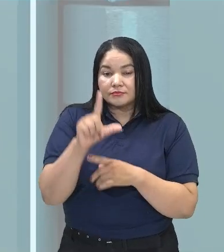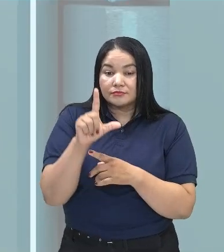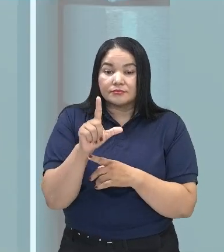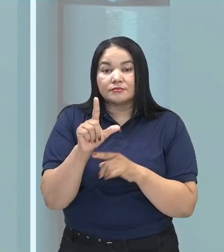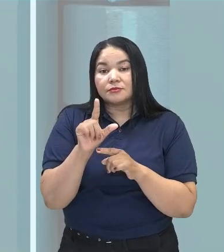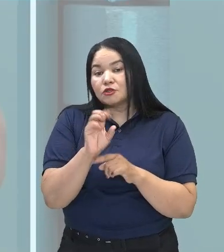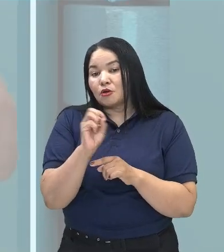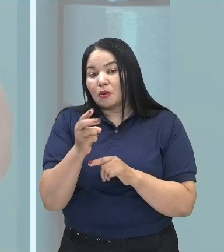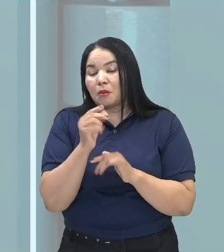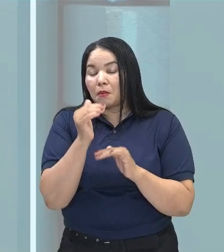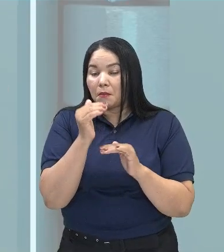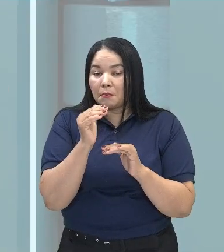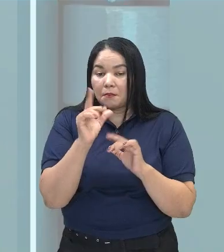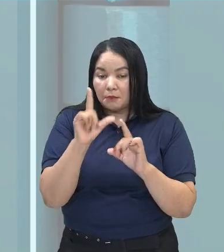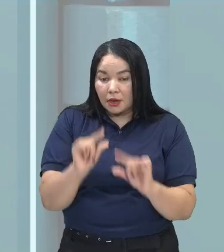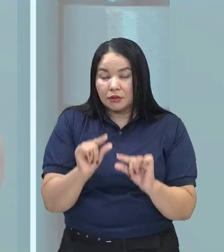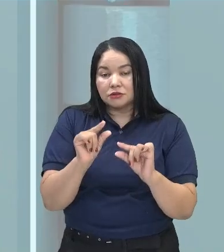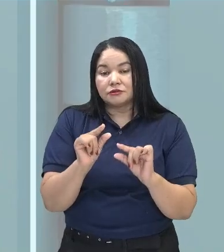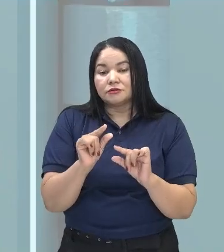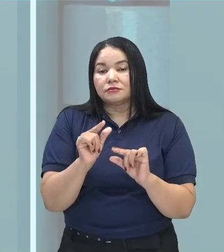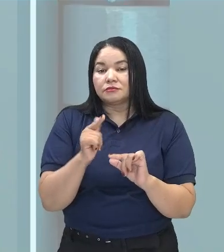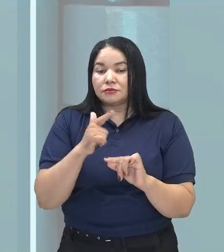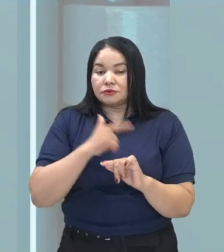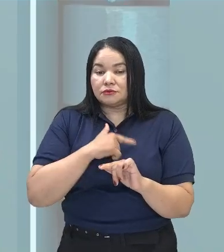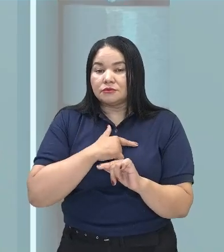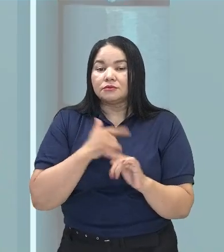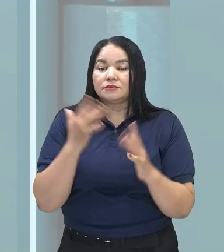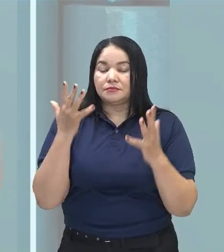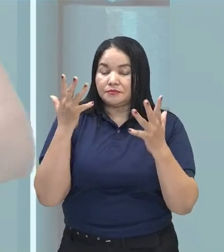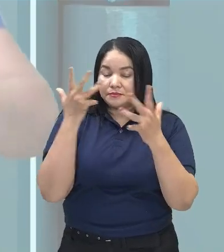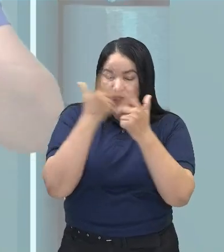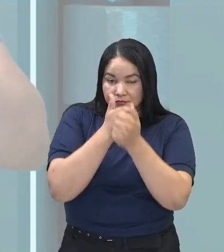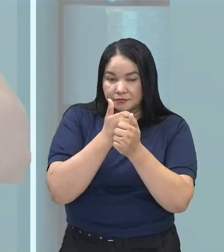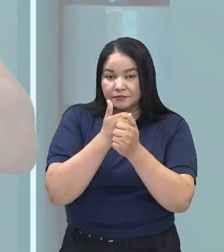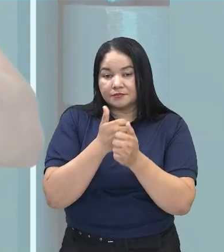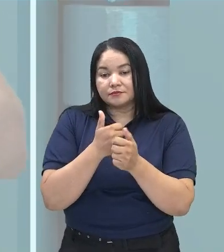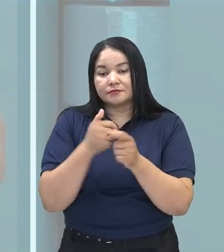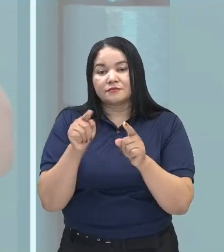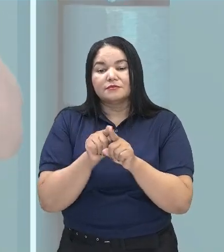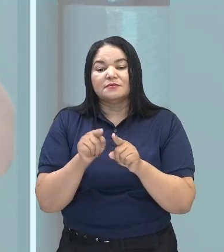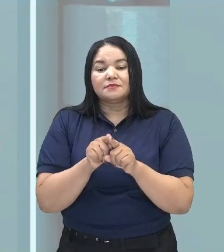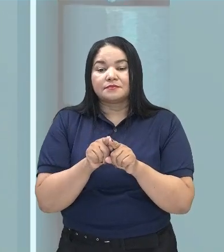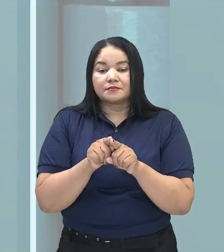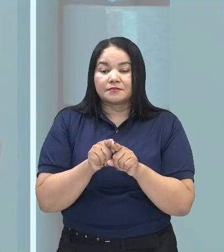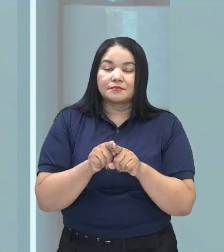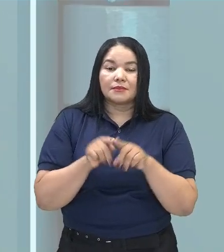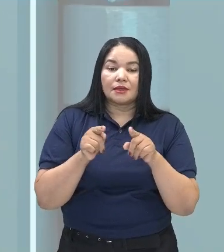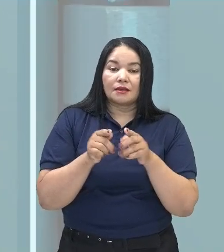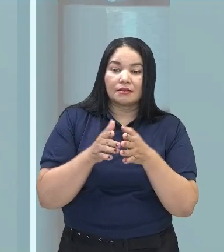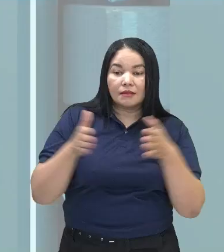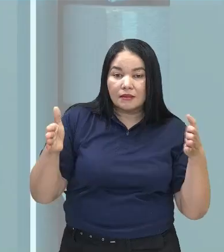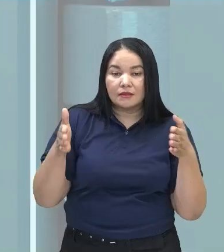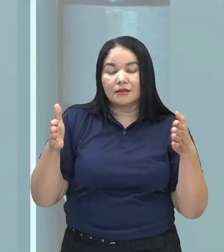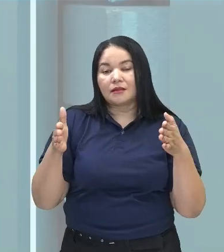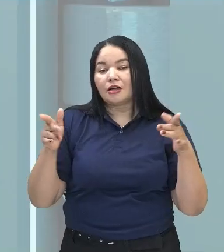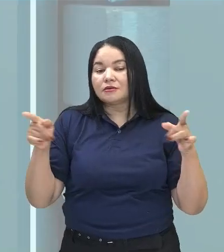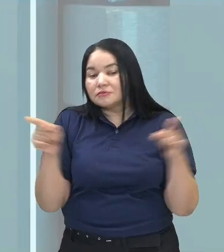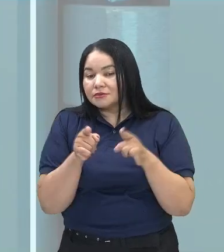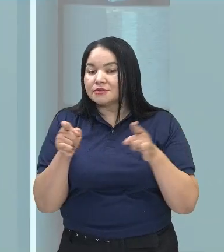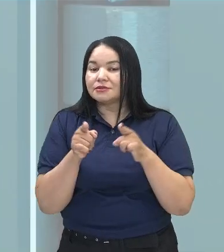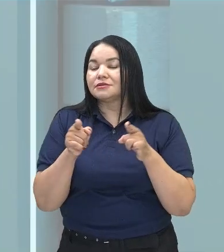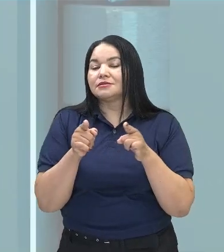de um texto, feio, bonito, né, largo, estreito. Então, se